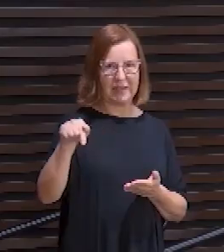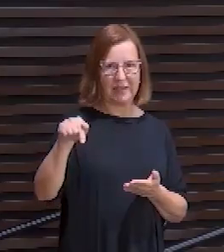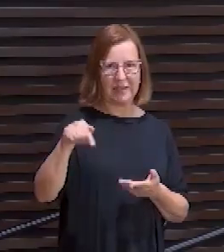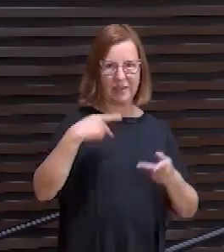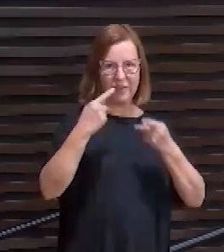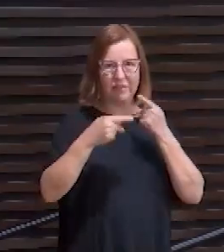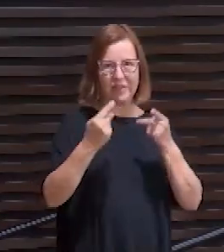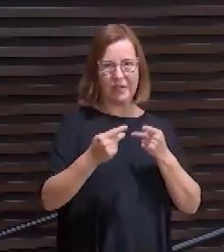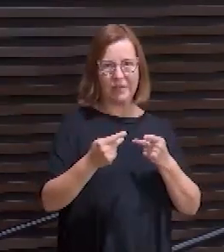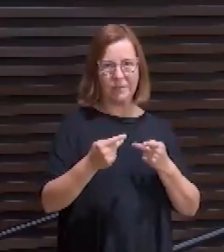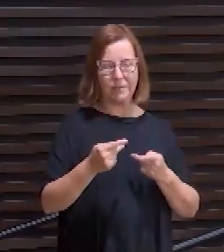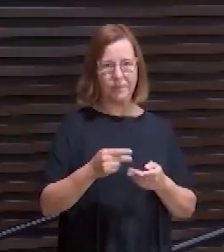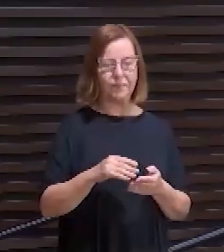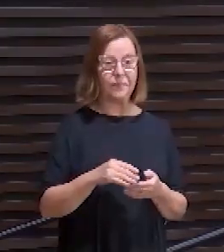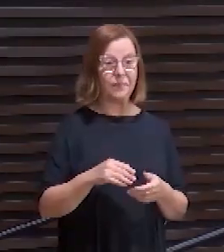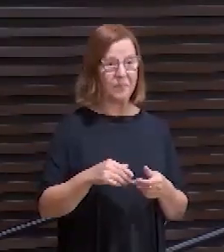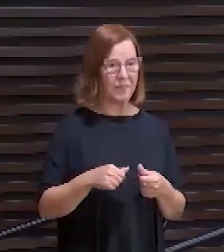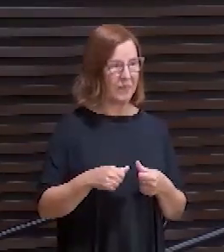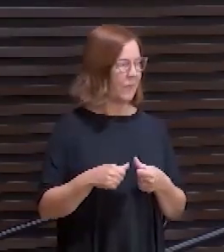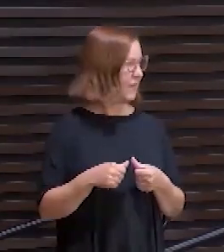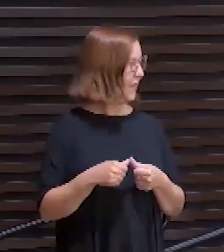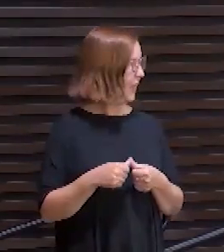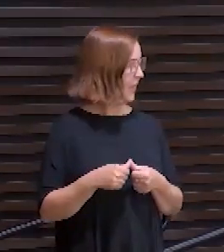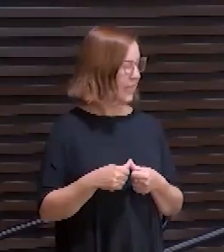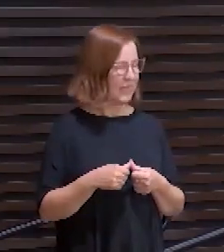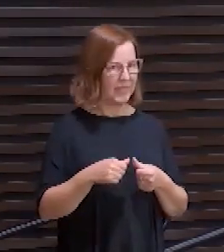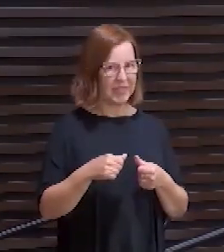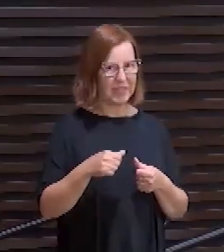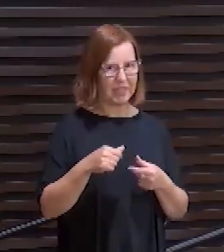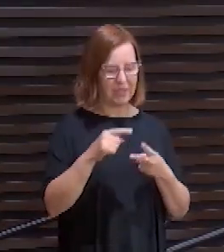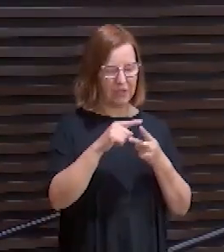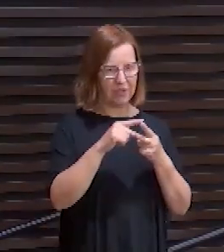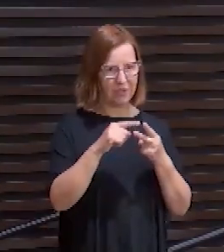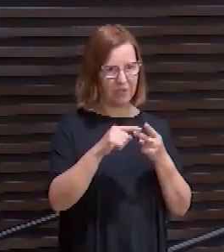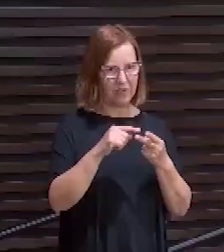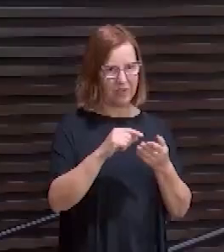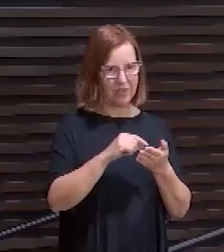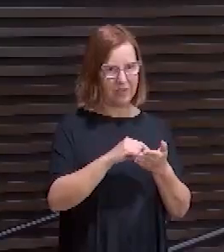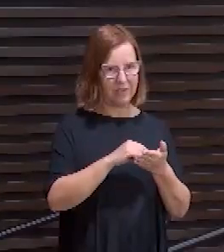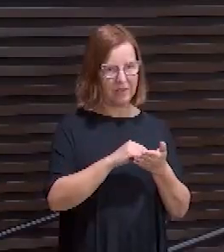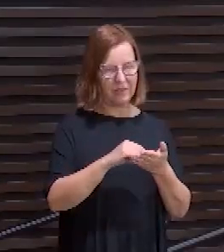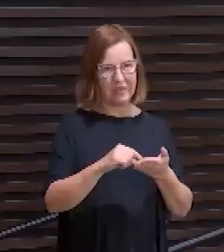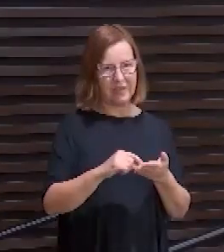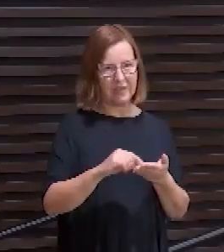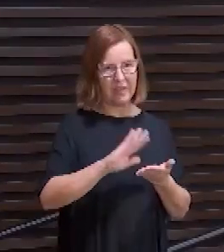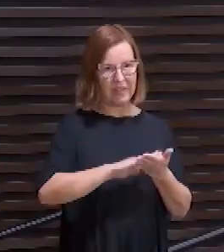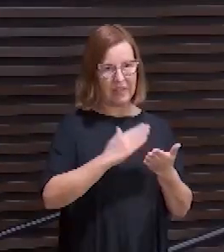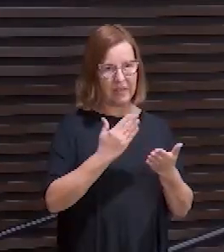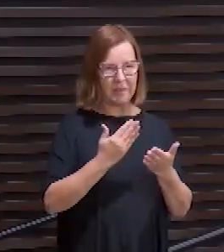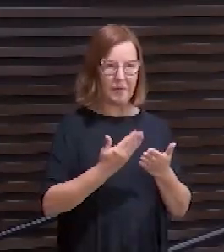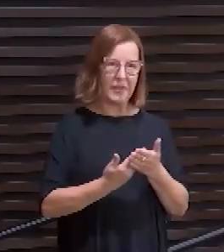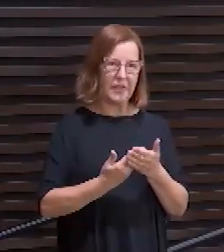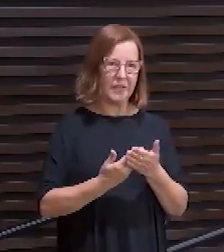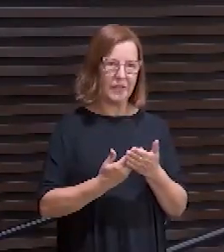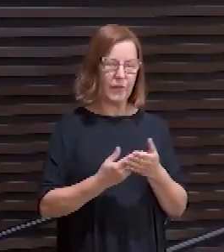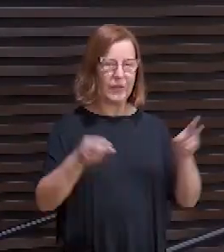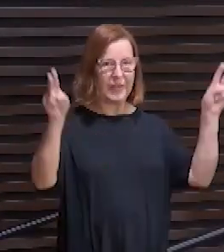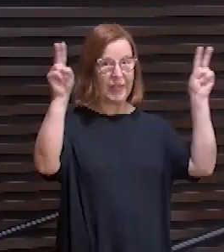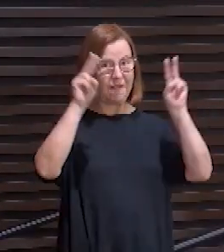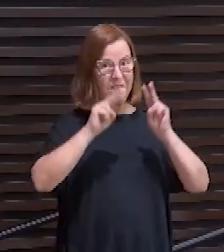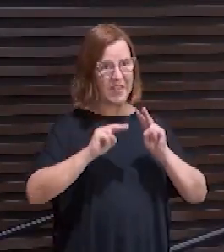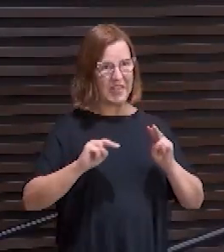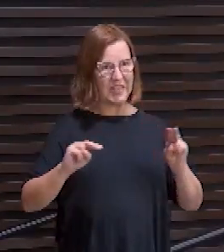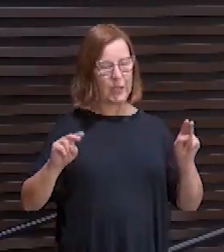Isso aqui, do 15 ao 17, é uma interpretação concisa da visão. É